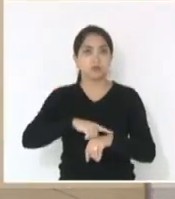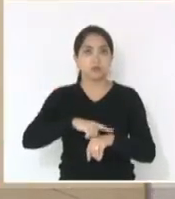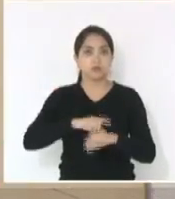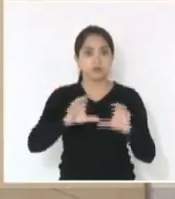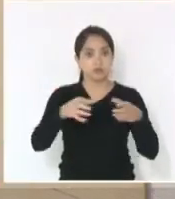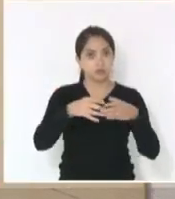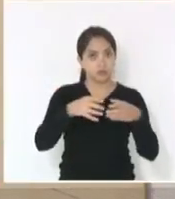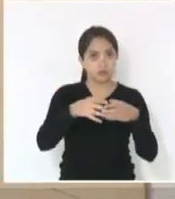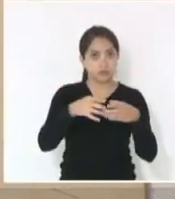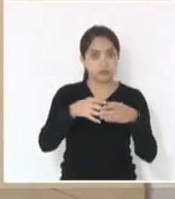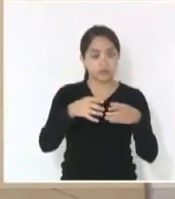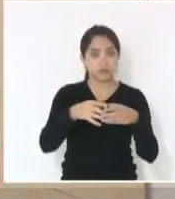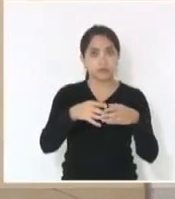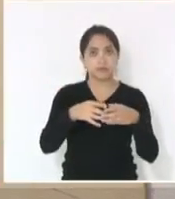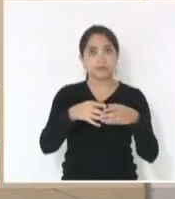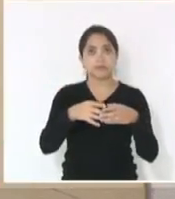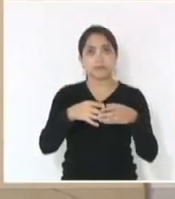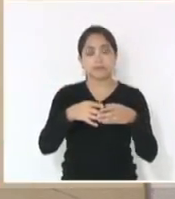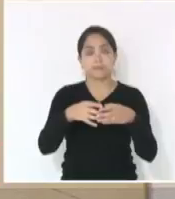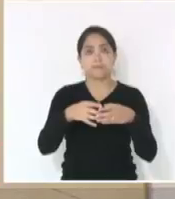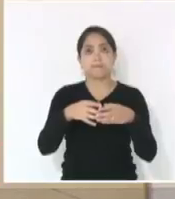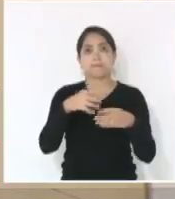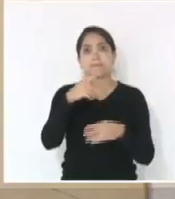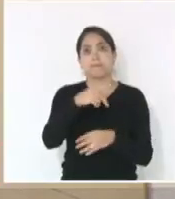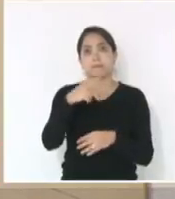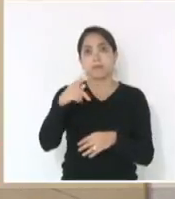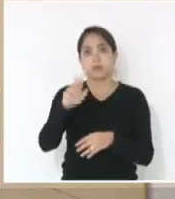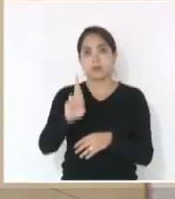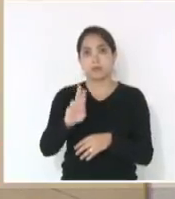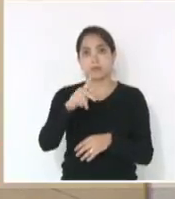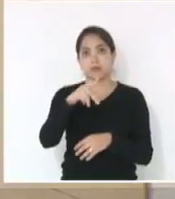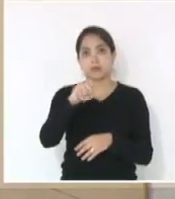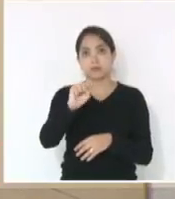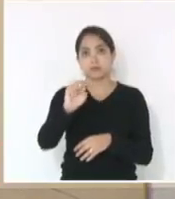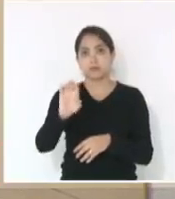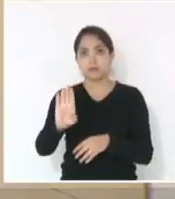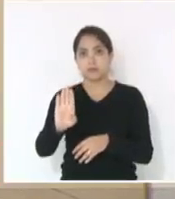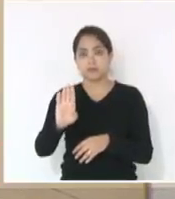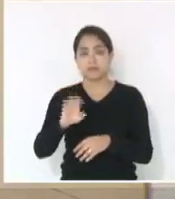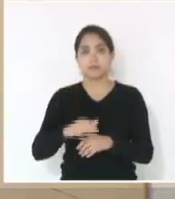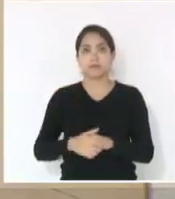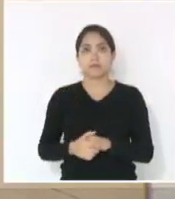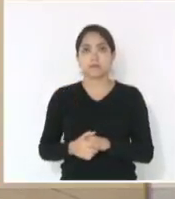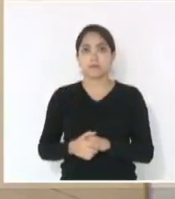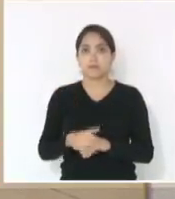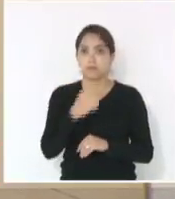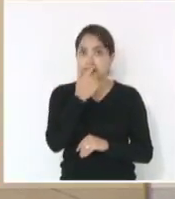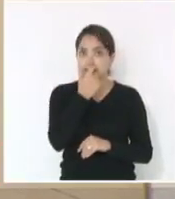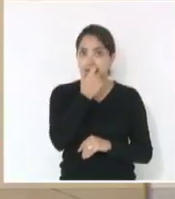bloco parlamentar, progressista, PR, PSB, Podemos.